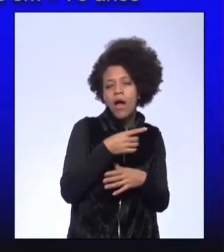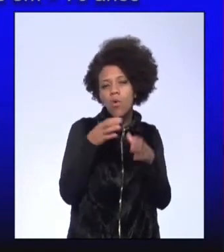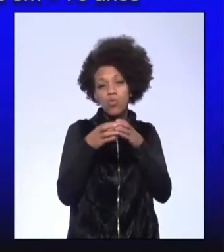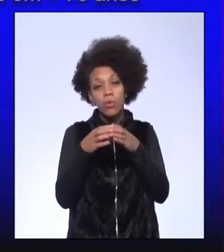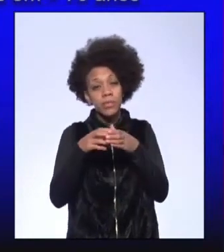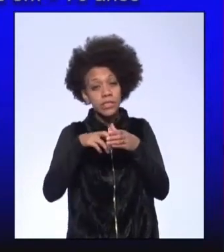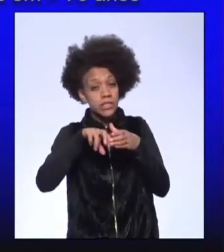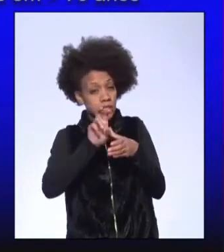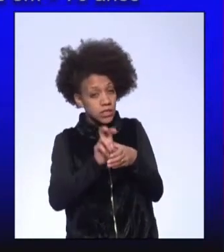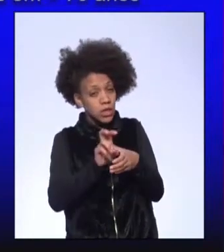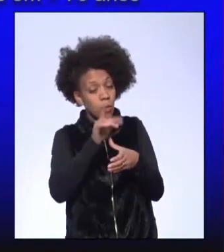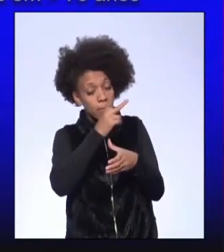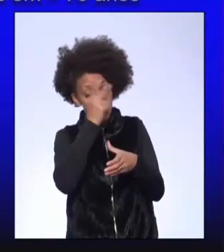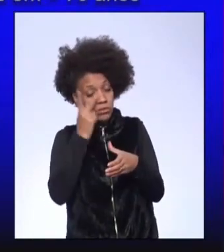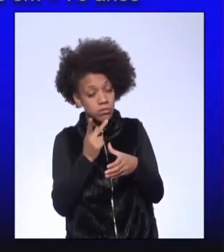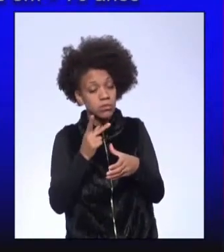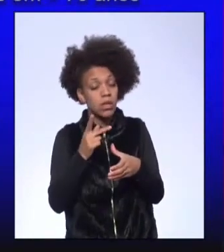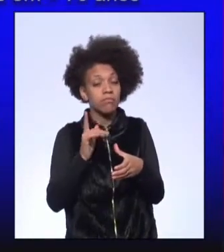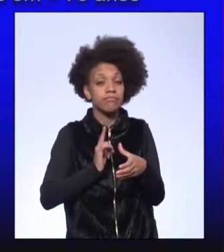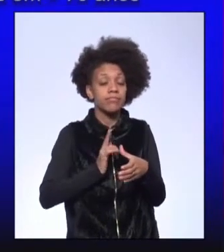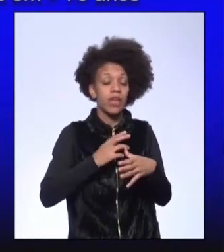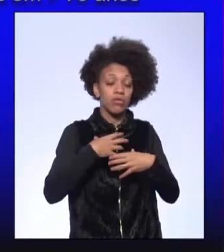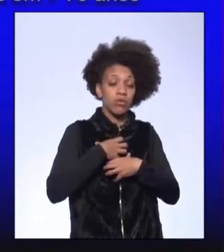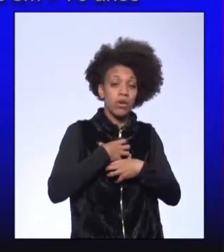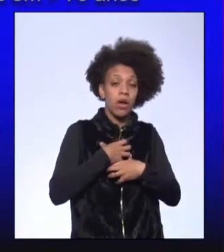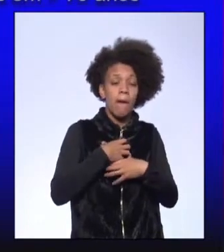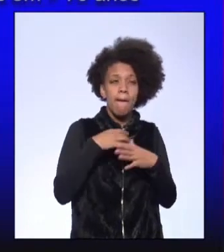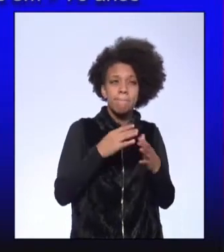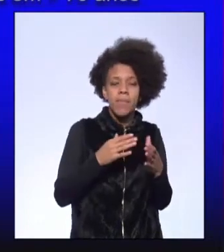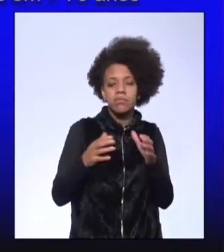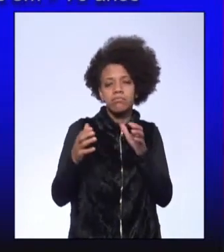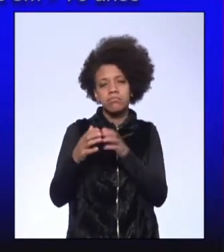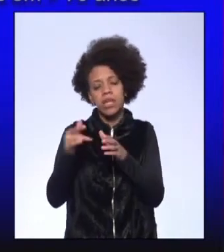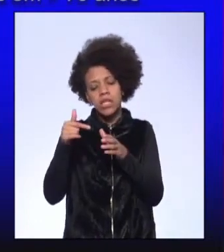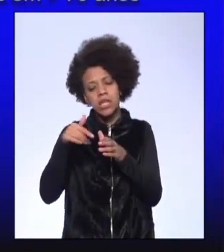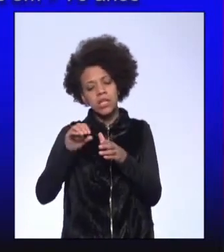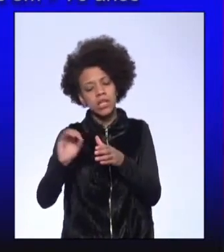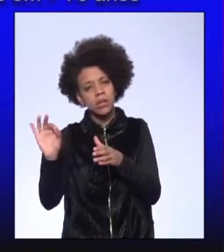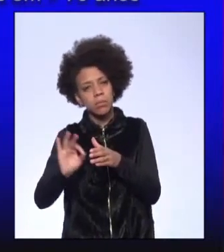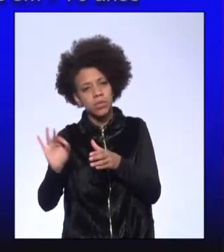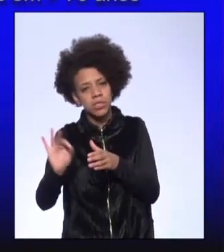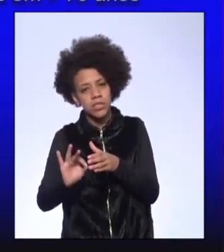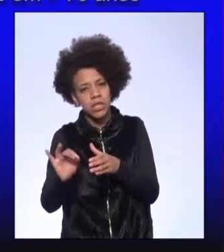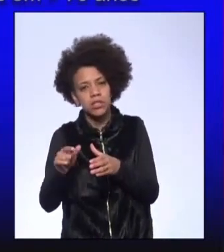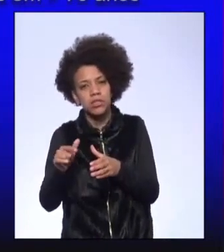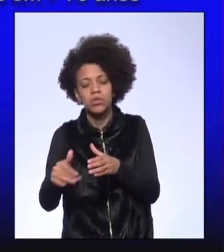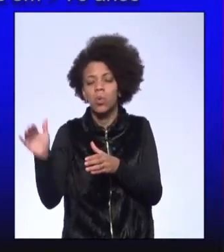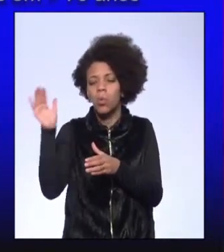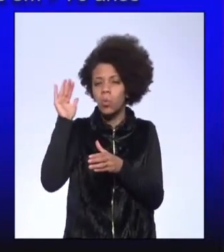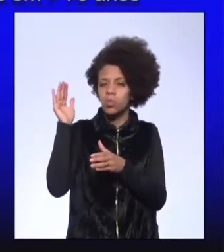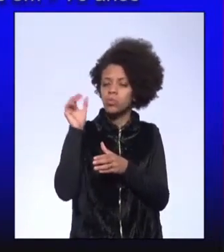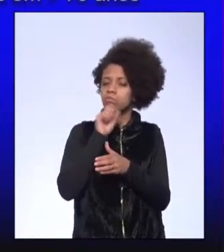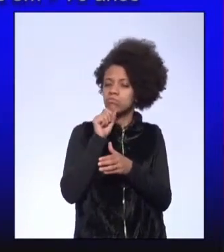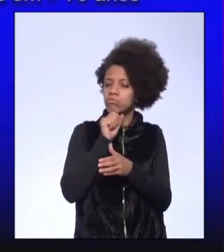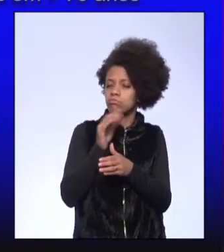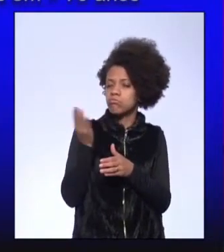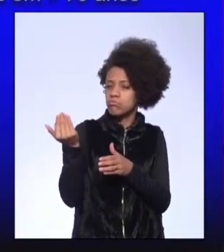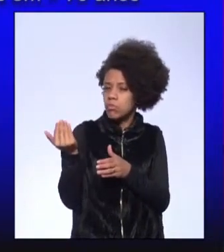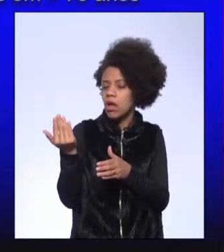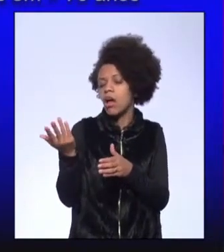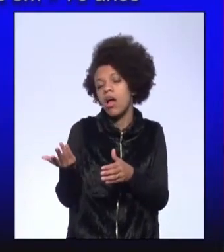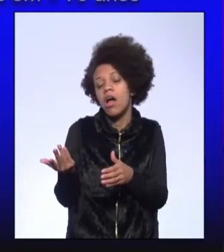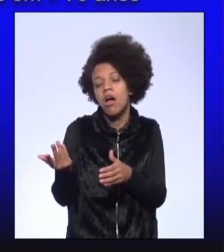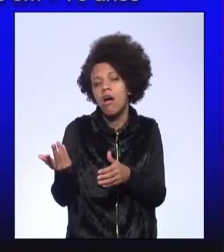crianças fizeram sintomas, contra 70% daqueles, vamos dizer, adultos mais velhos, particularmente aqueles com